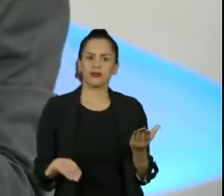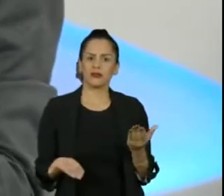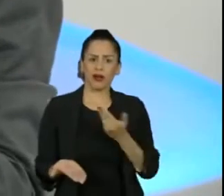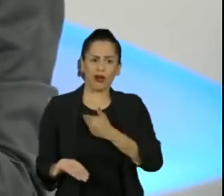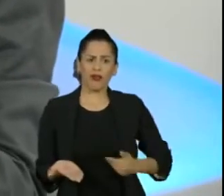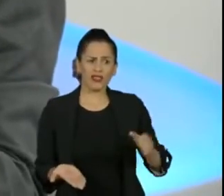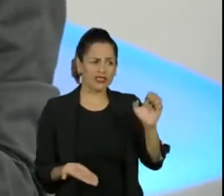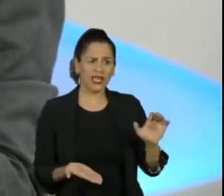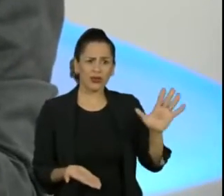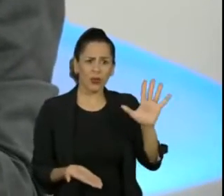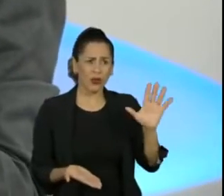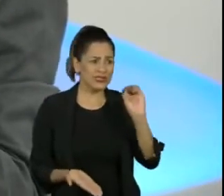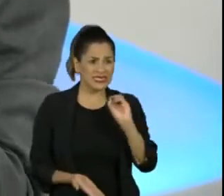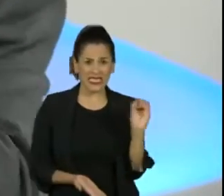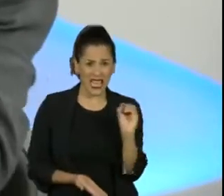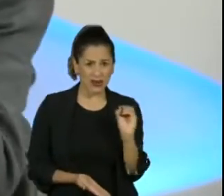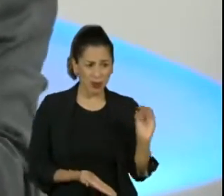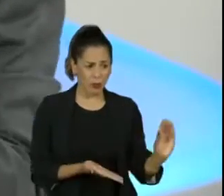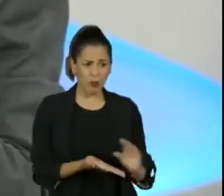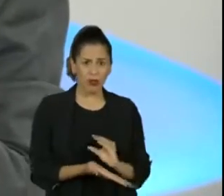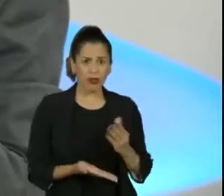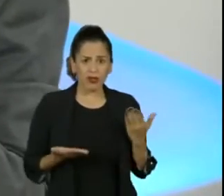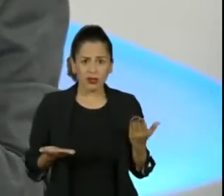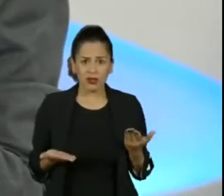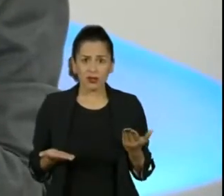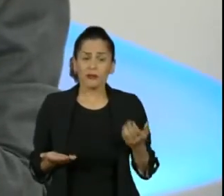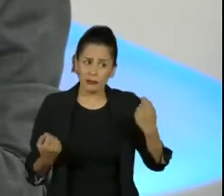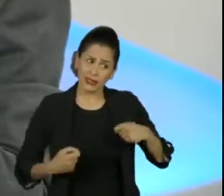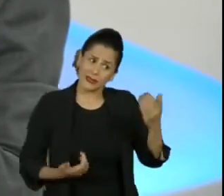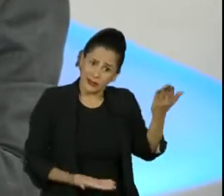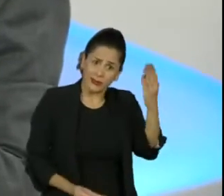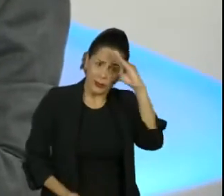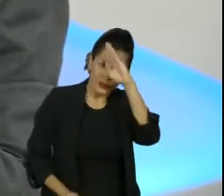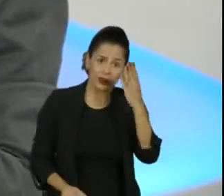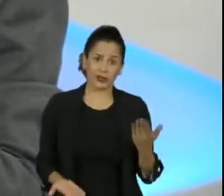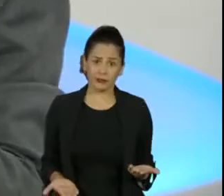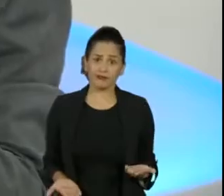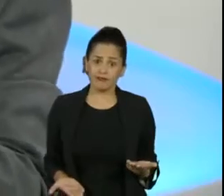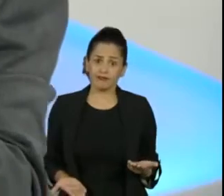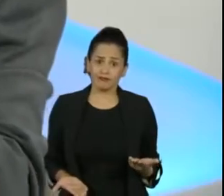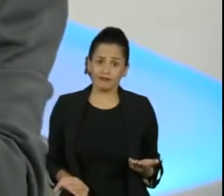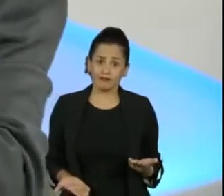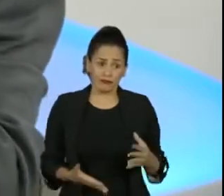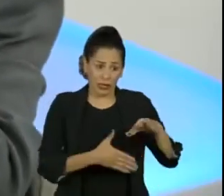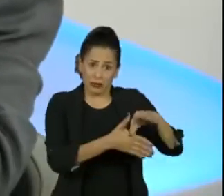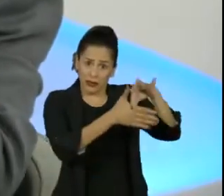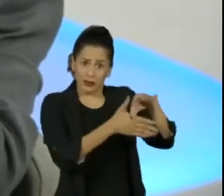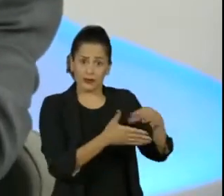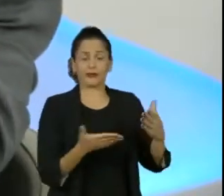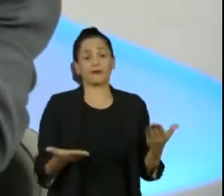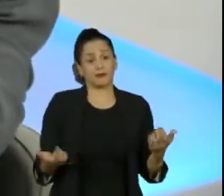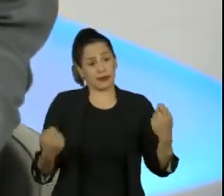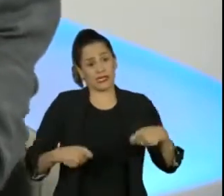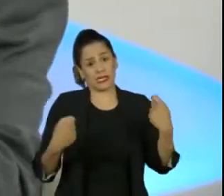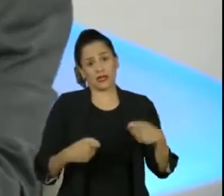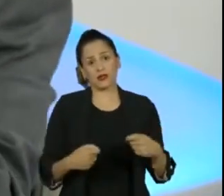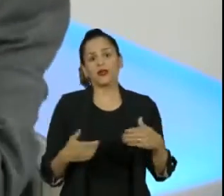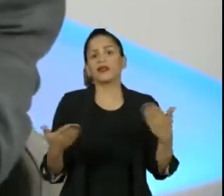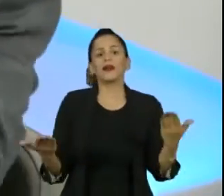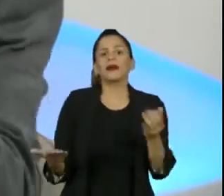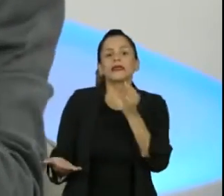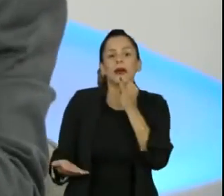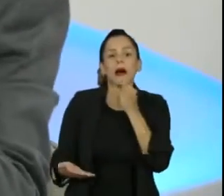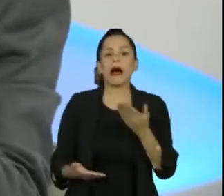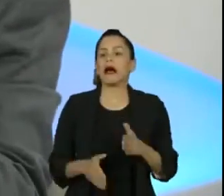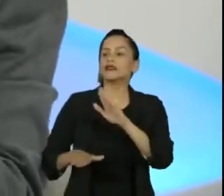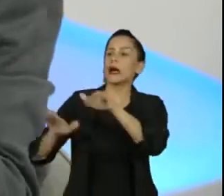Então, é para isso que eu preciso dele, né? Então, quer dizer, meus amigos de tomar cerveja